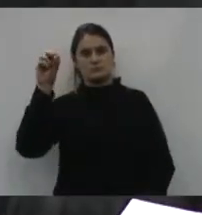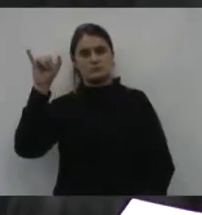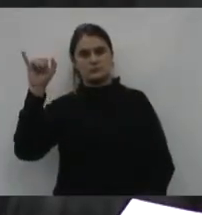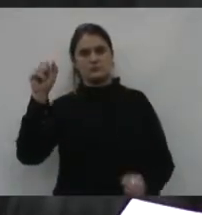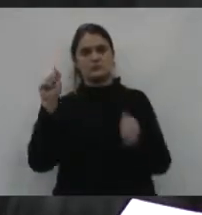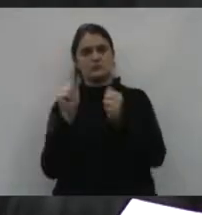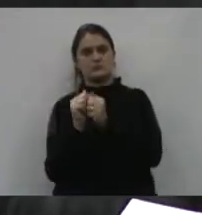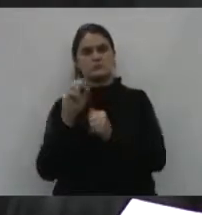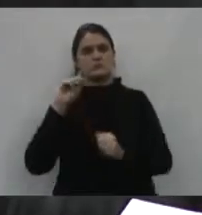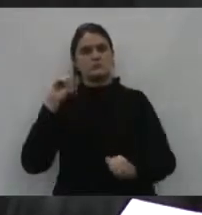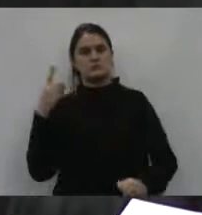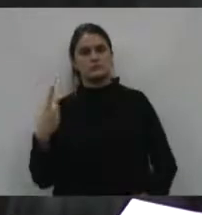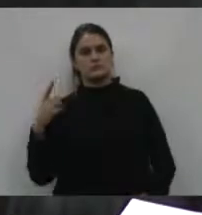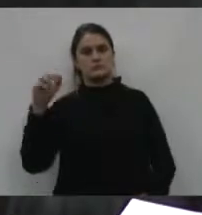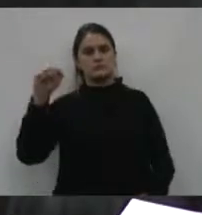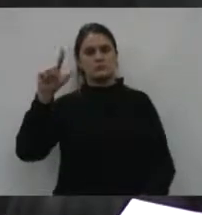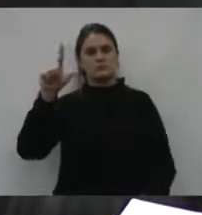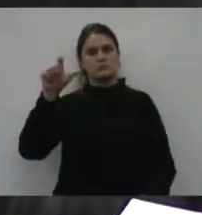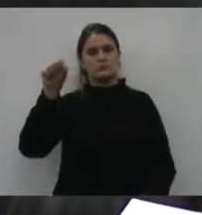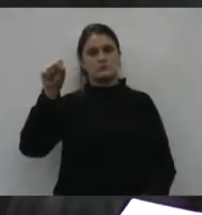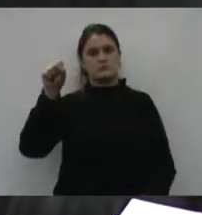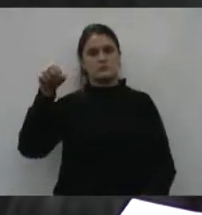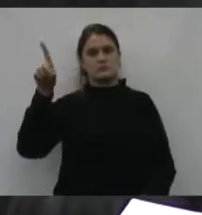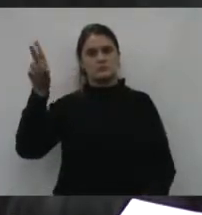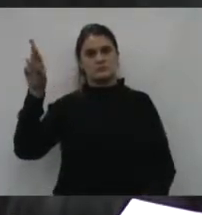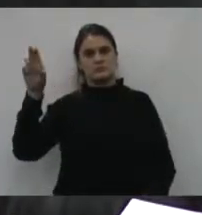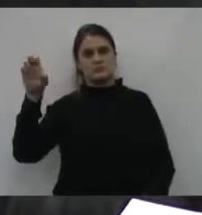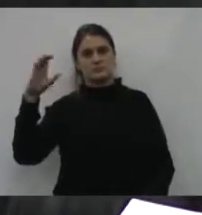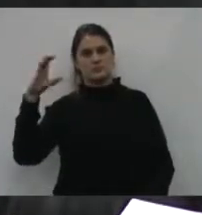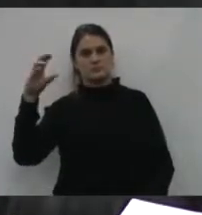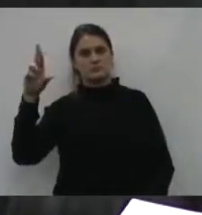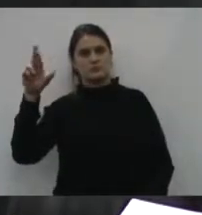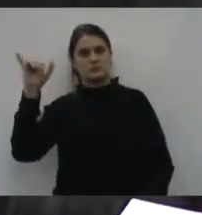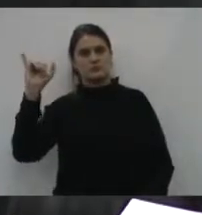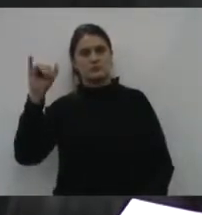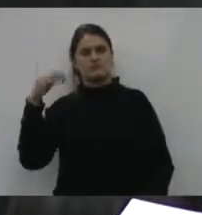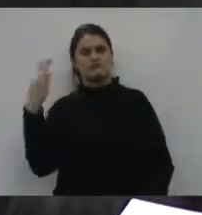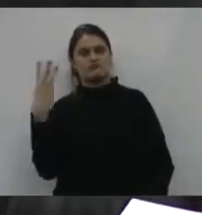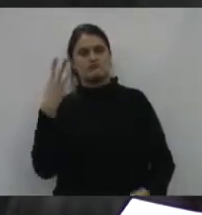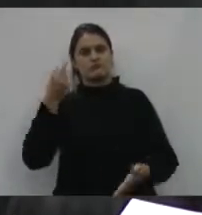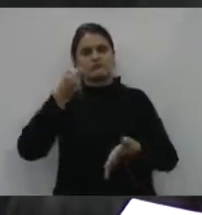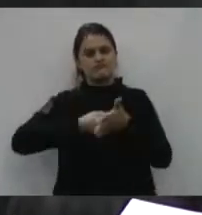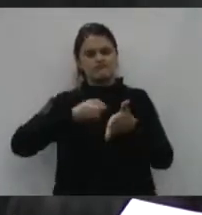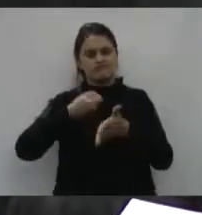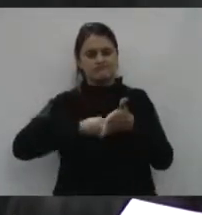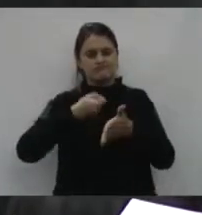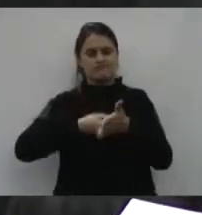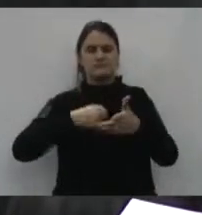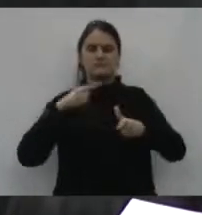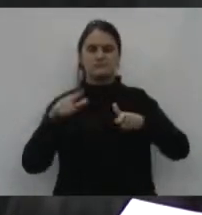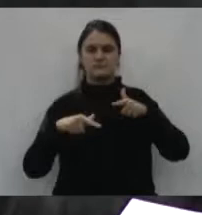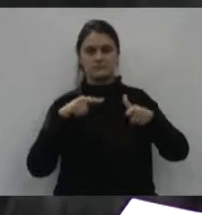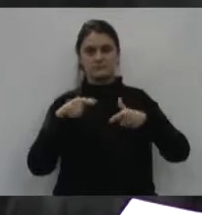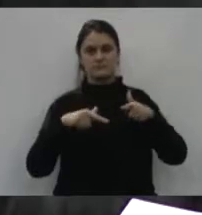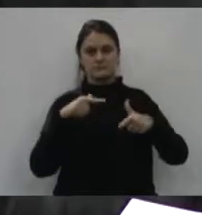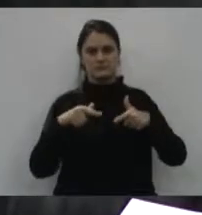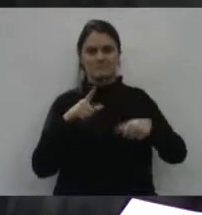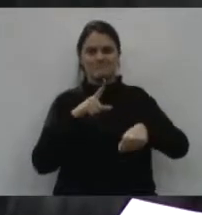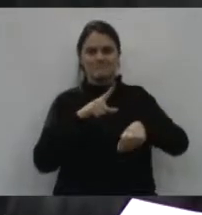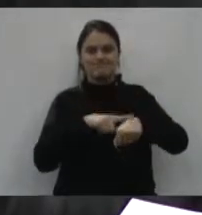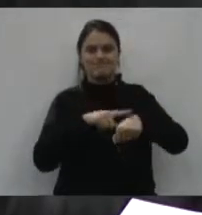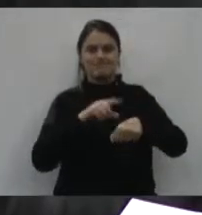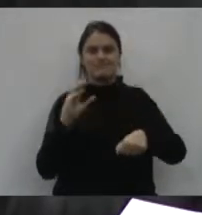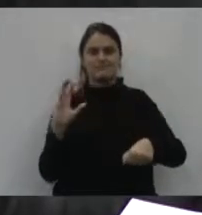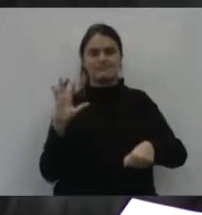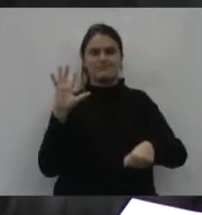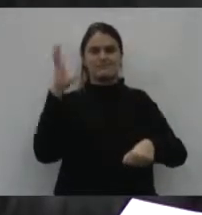nosso deputado Alexandre Cury, que foram baluartes, que trabalharam, lutaram muito para que